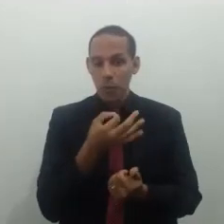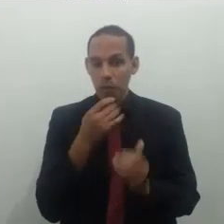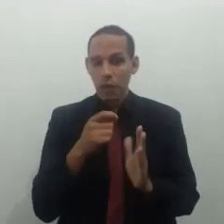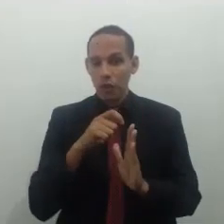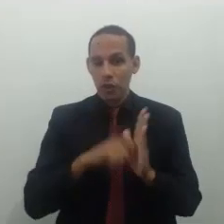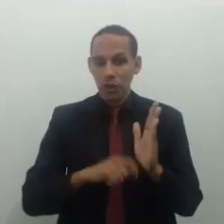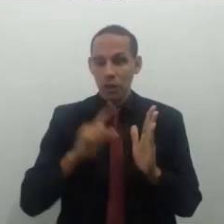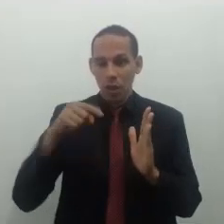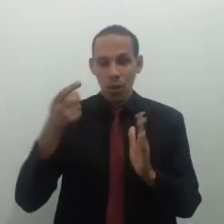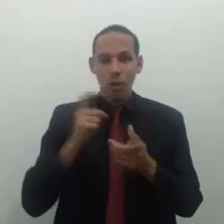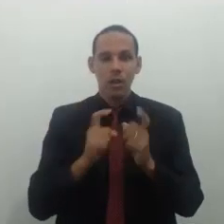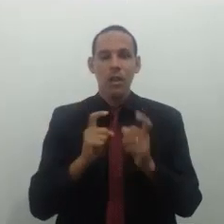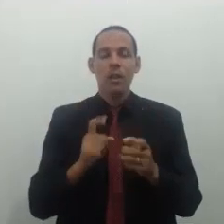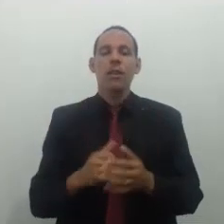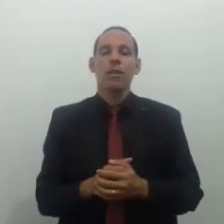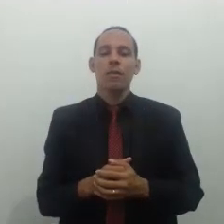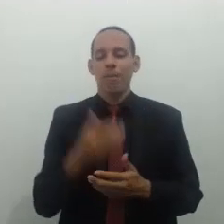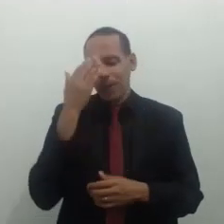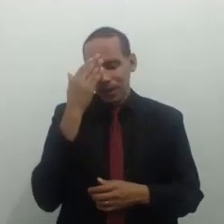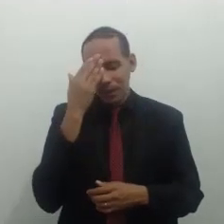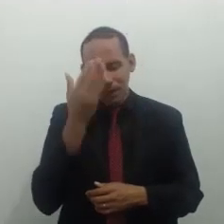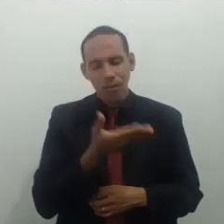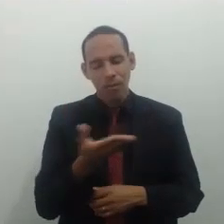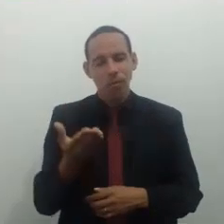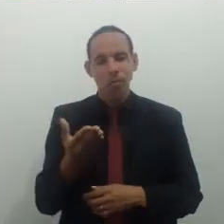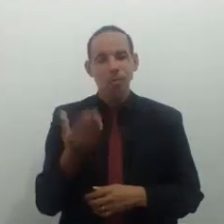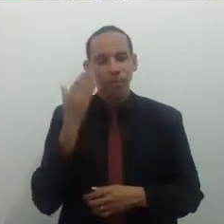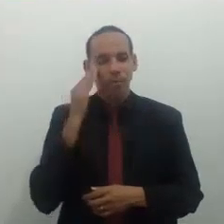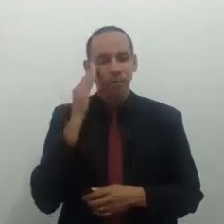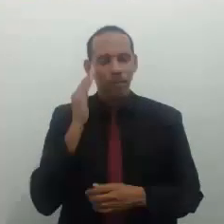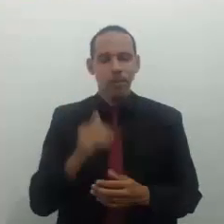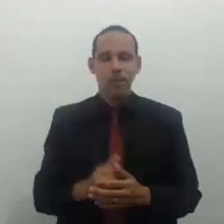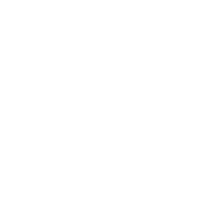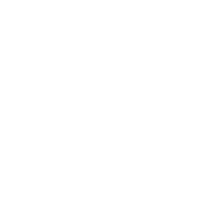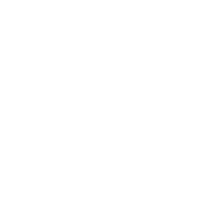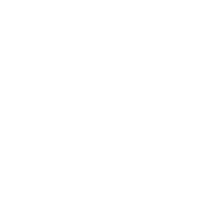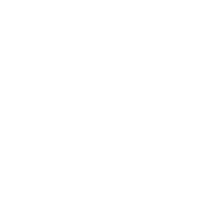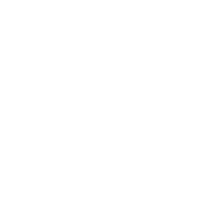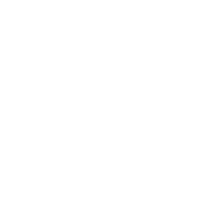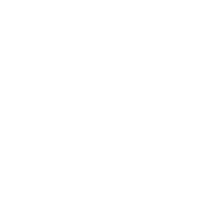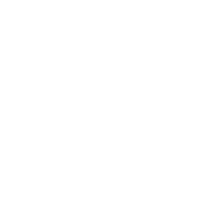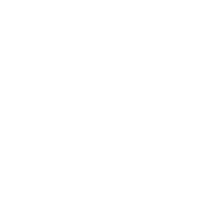ficarão para a próxima sessão eu agradeço a compreensão de todos